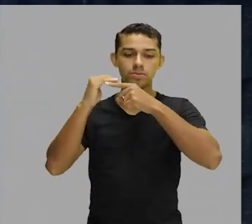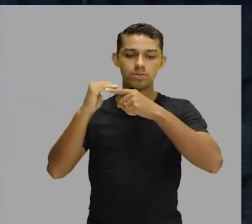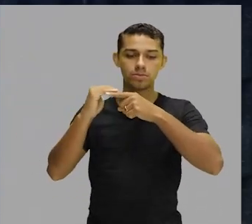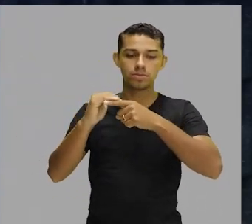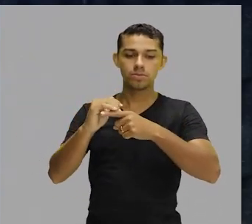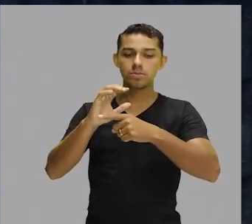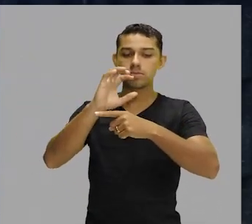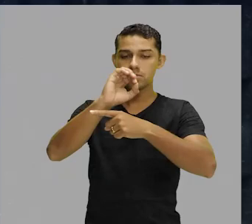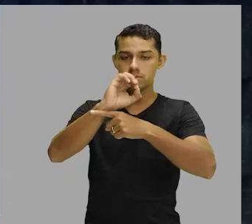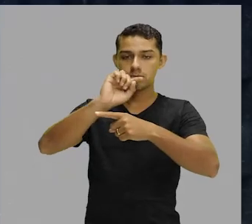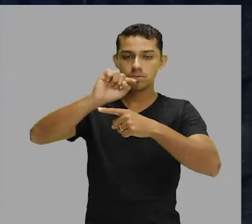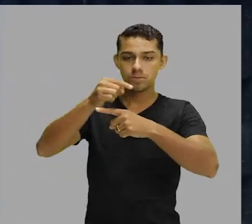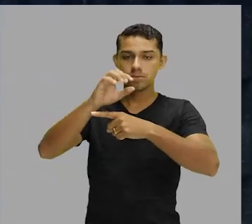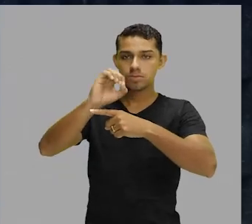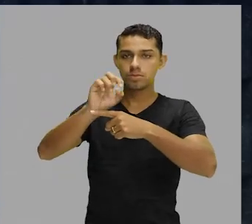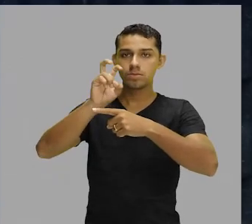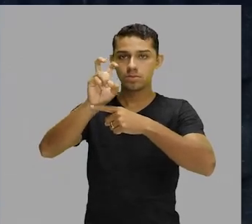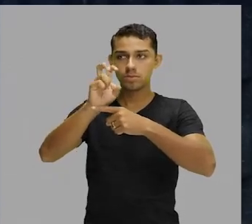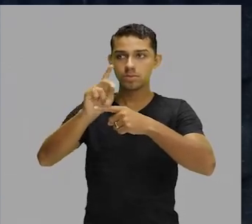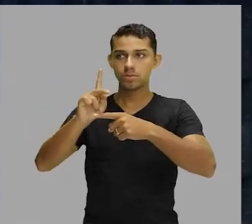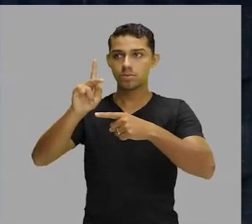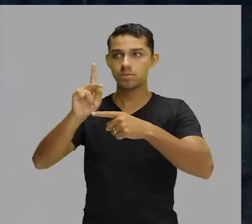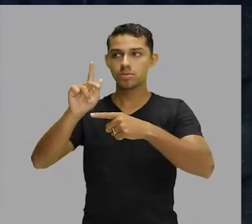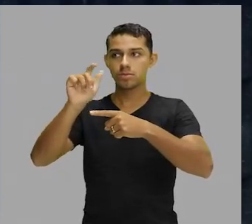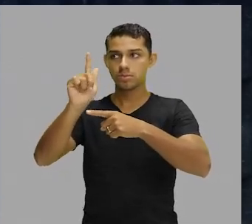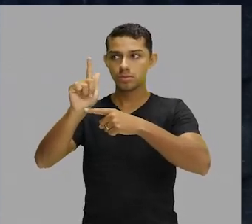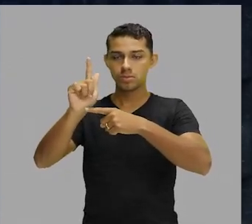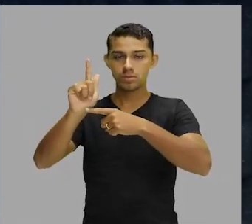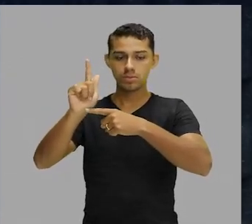para 0,05 quilos de